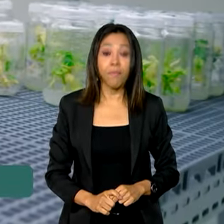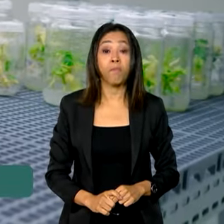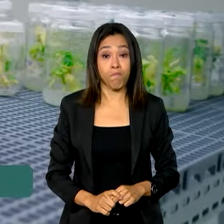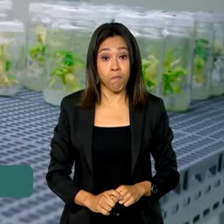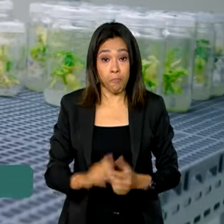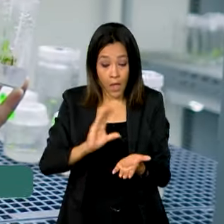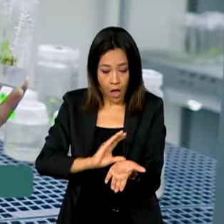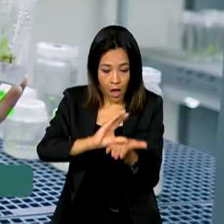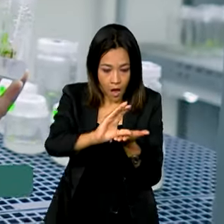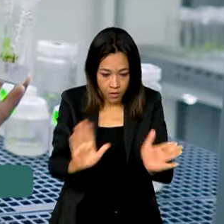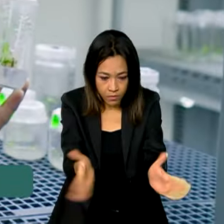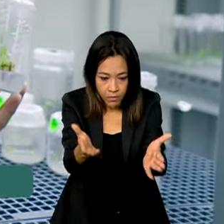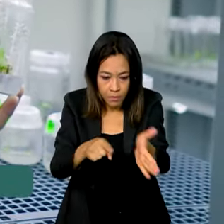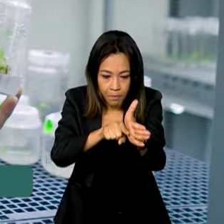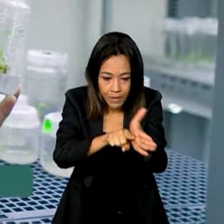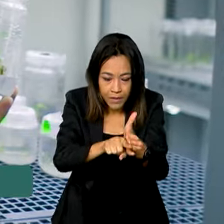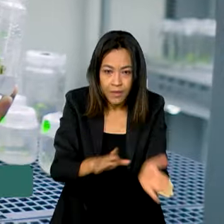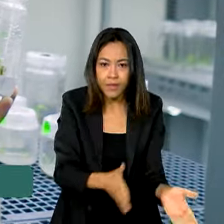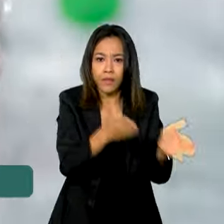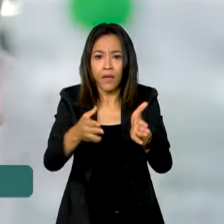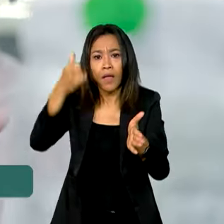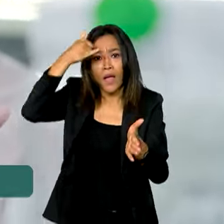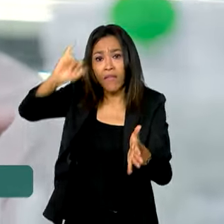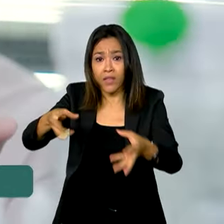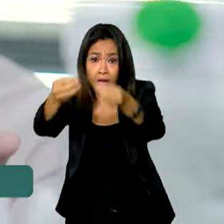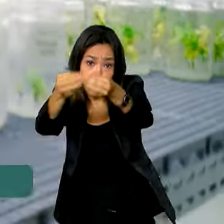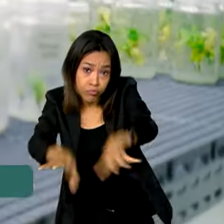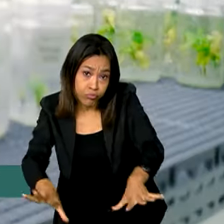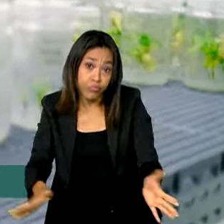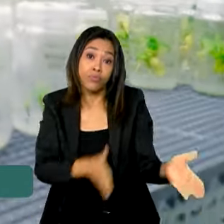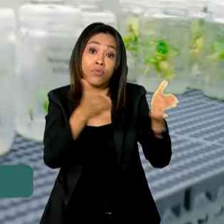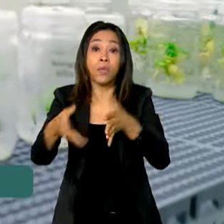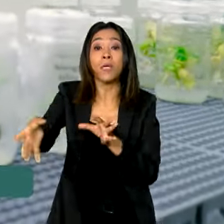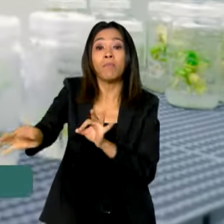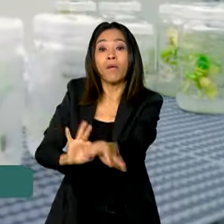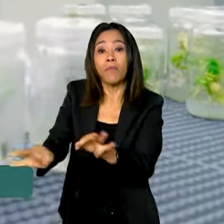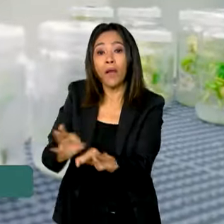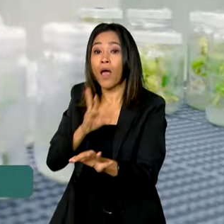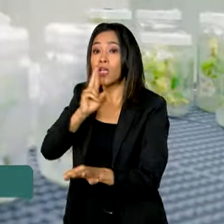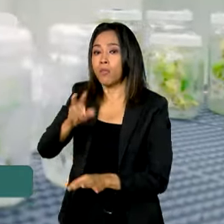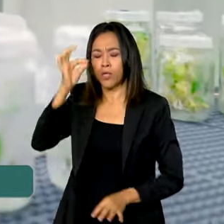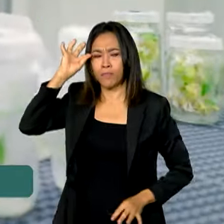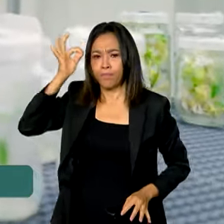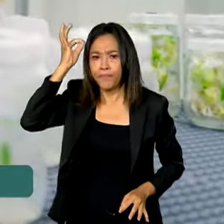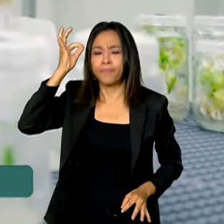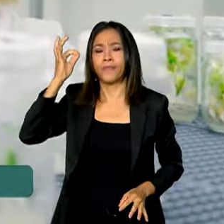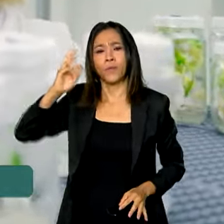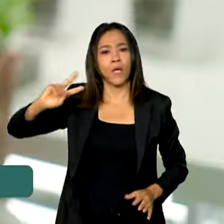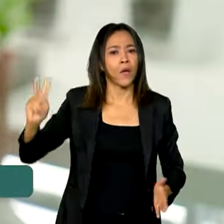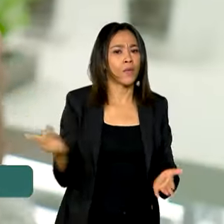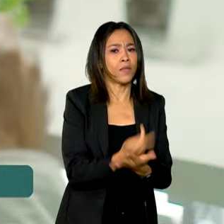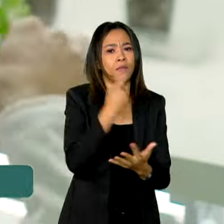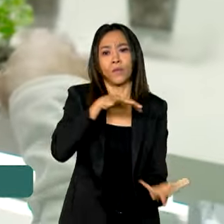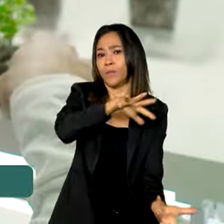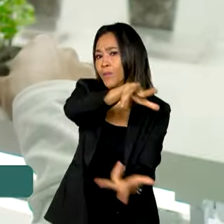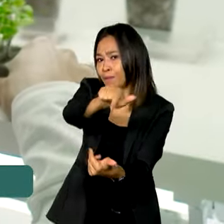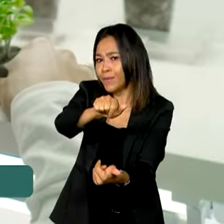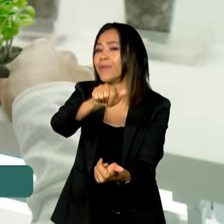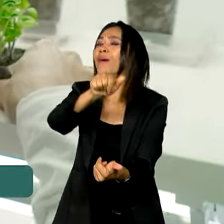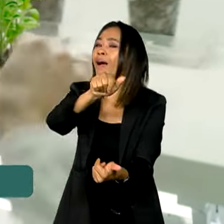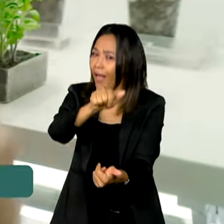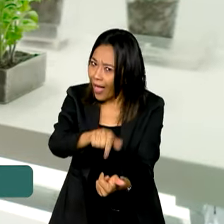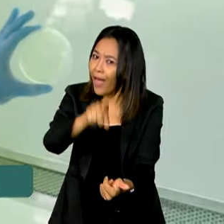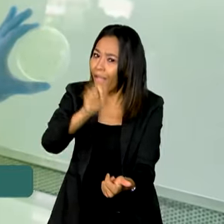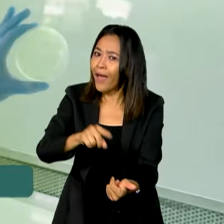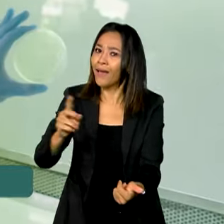Investir em pesquisa, antecipar catástrofes, planejar e preparar respostas rápidas aos desastres naturais cada vez